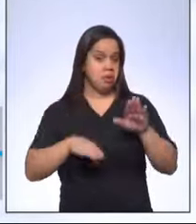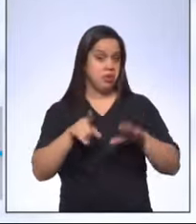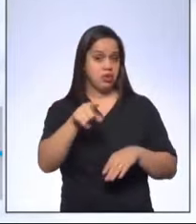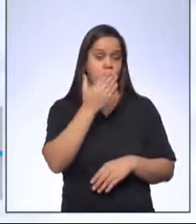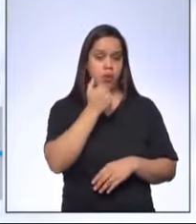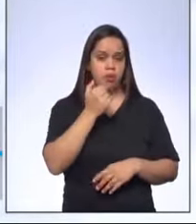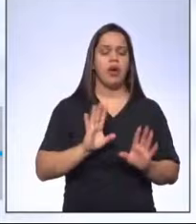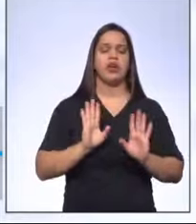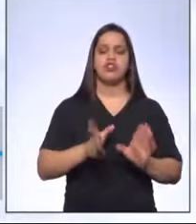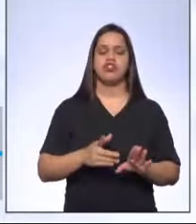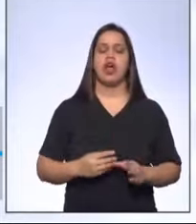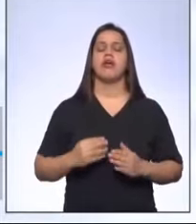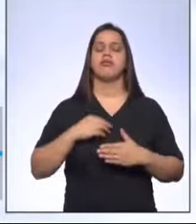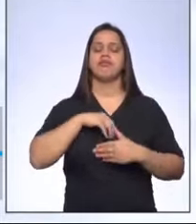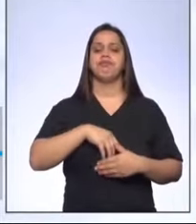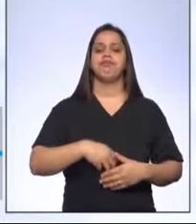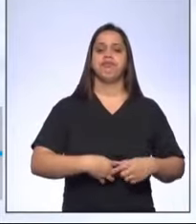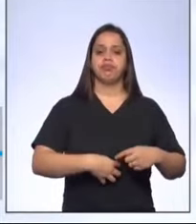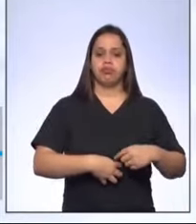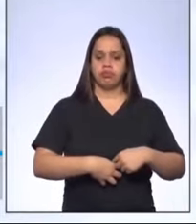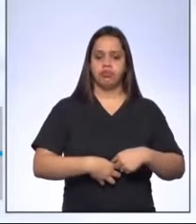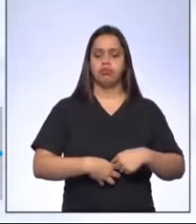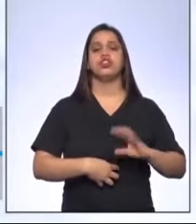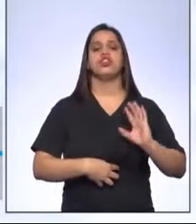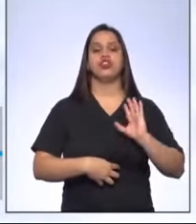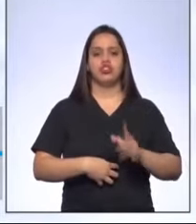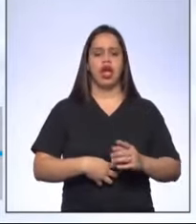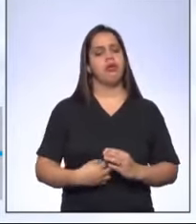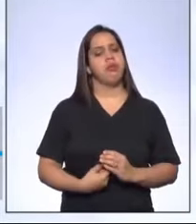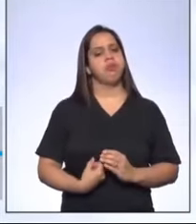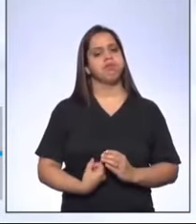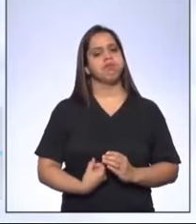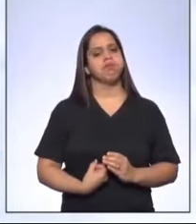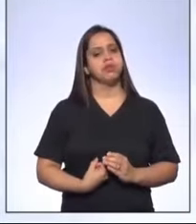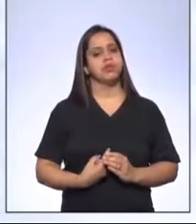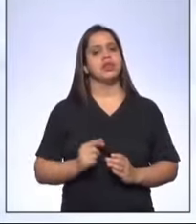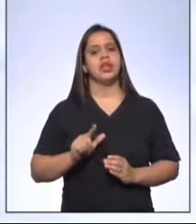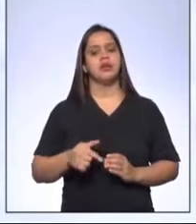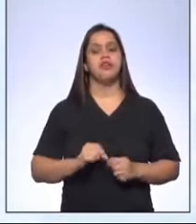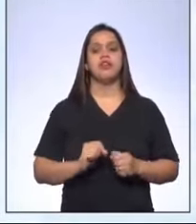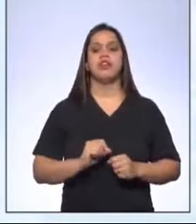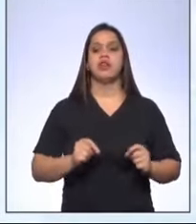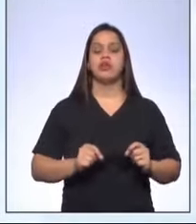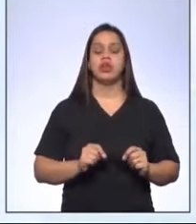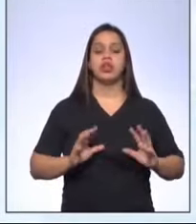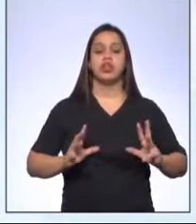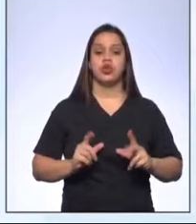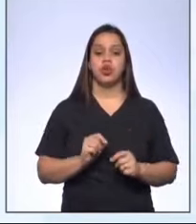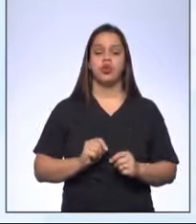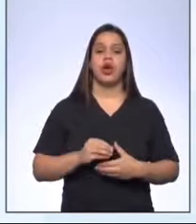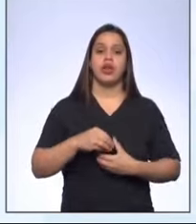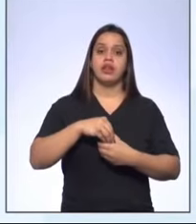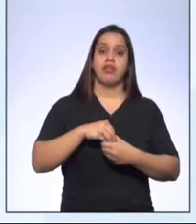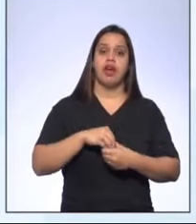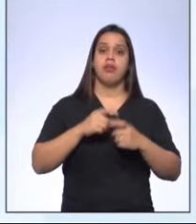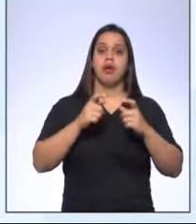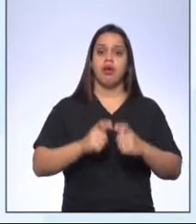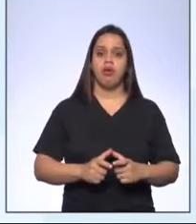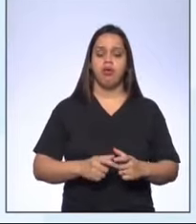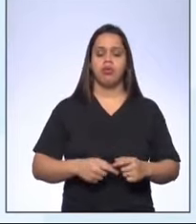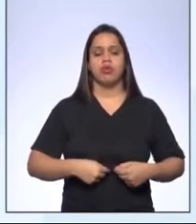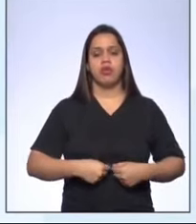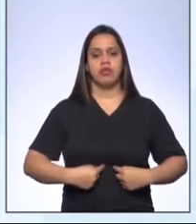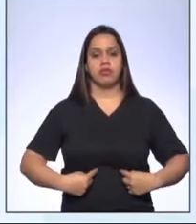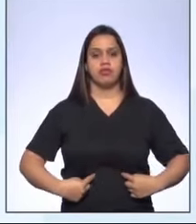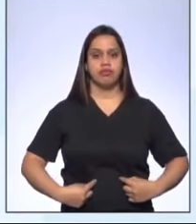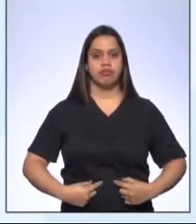estômago, ficou batendo lá, ó, intestino delgado, que é aquele que vai fazendo um monte de voltinha. Olha aí que bonitinho, intestino delgado.